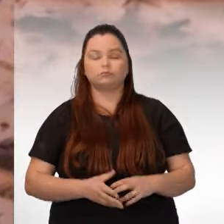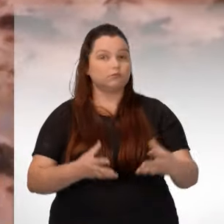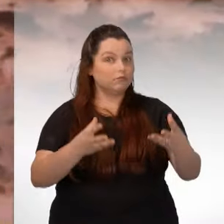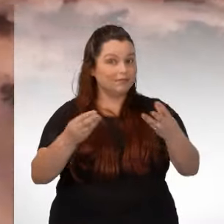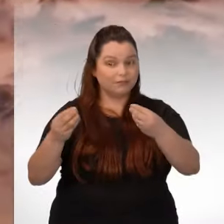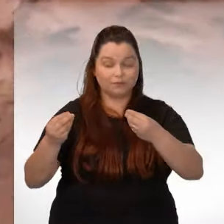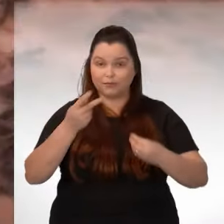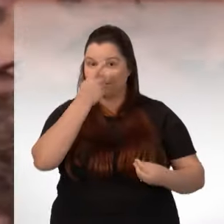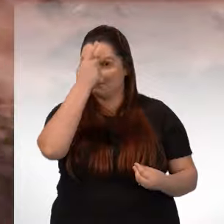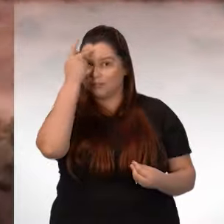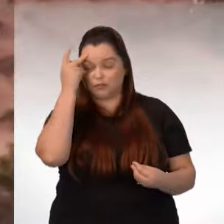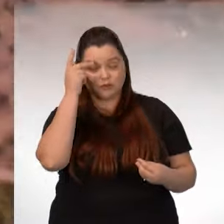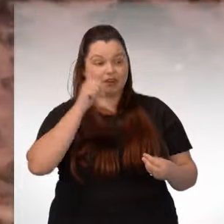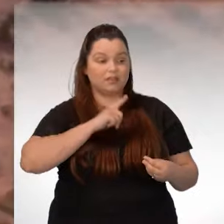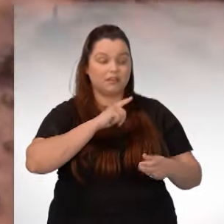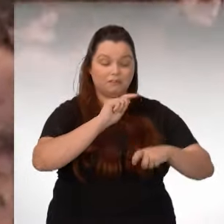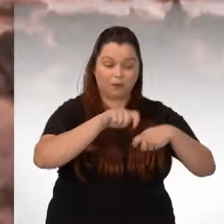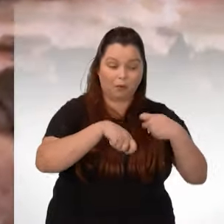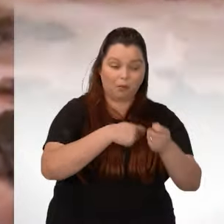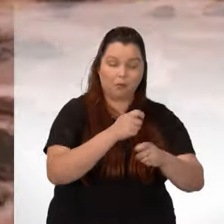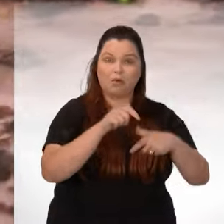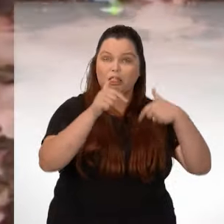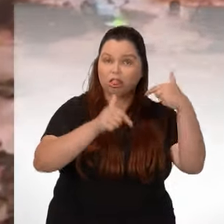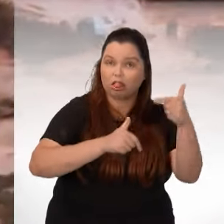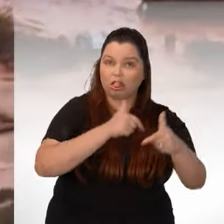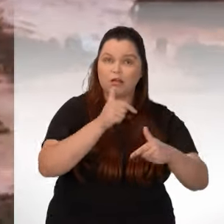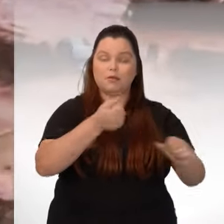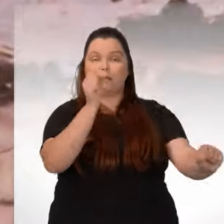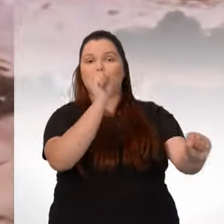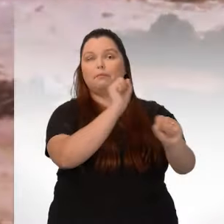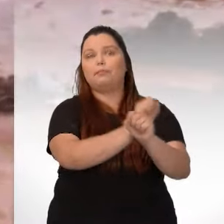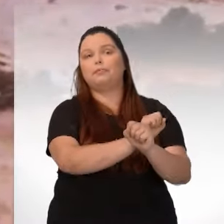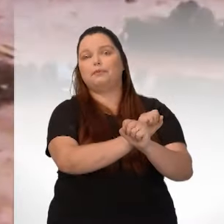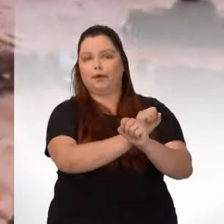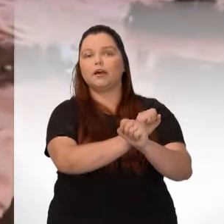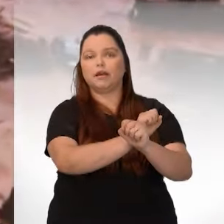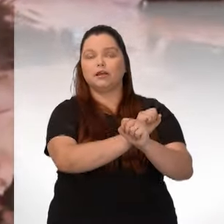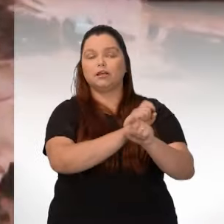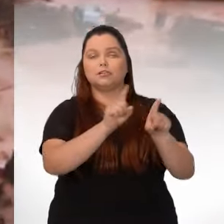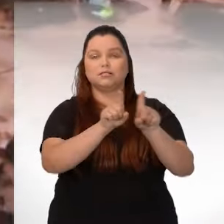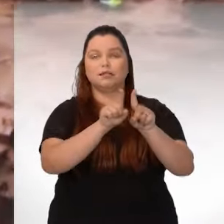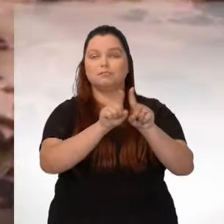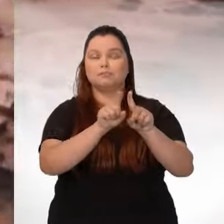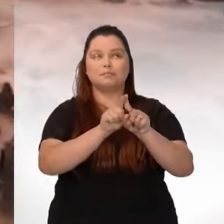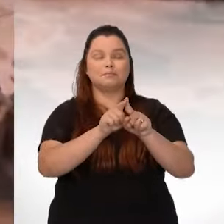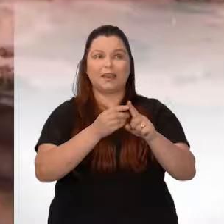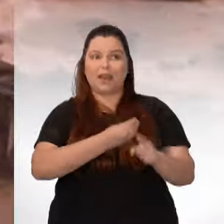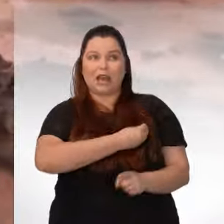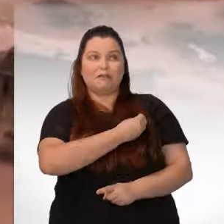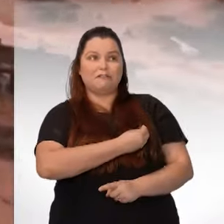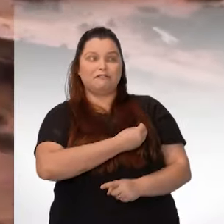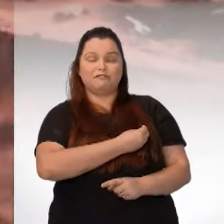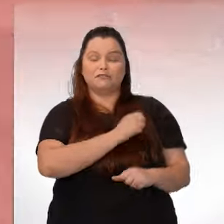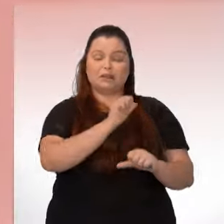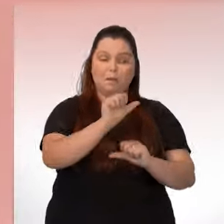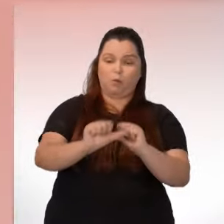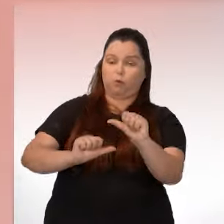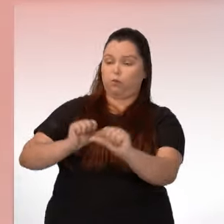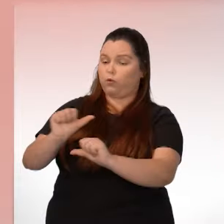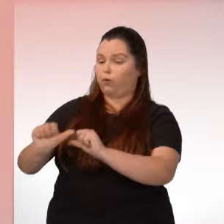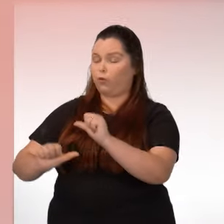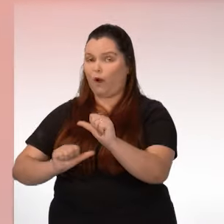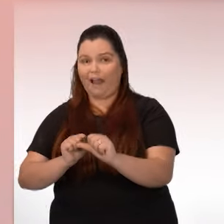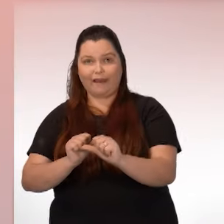que tiveram, né, suas atividades econômicas interrompidas, tiveram seus modos de vida modificados